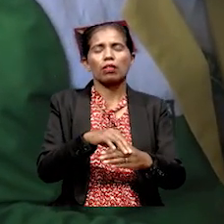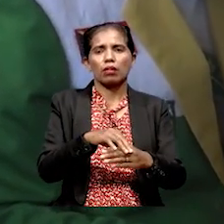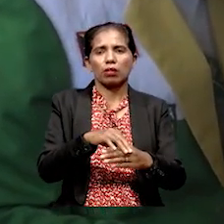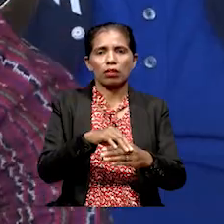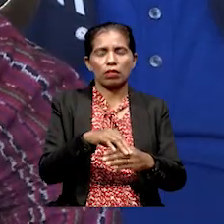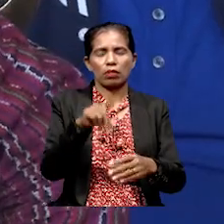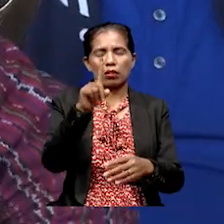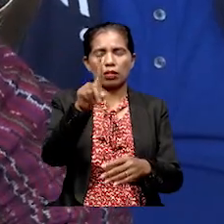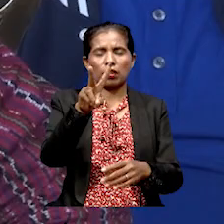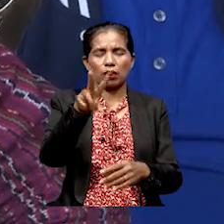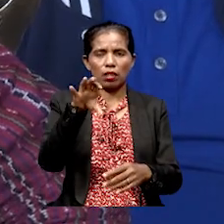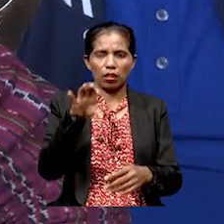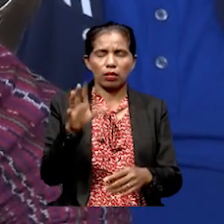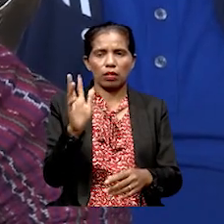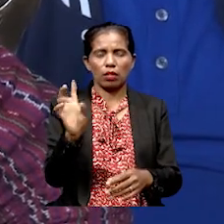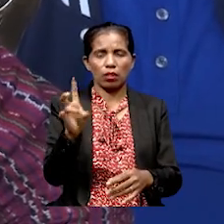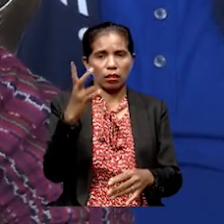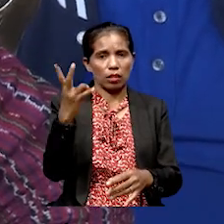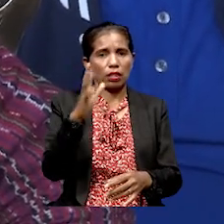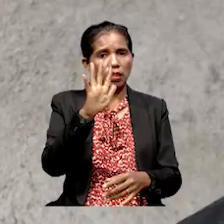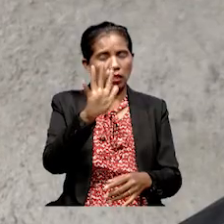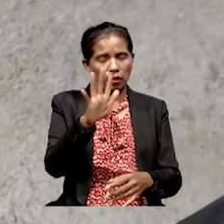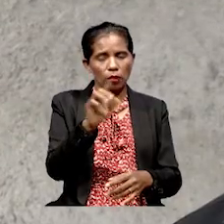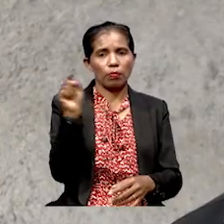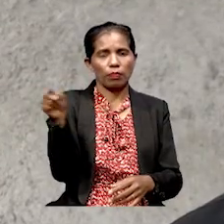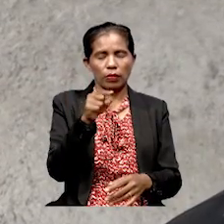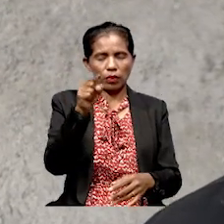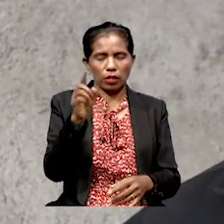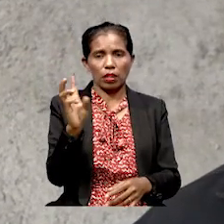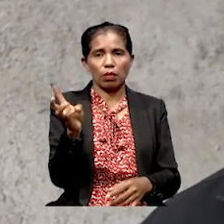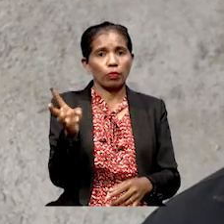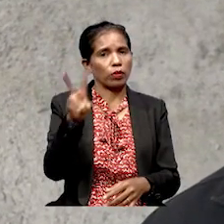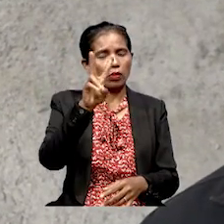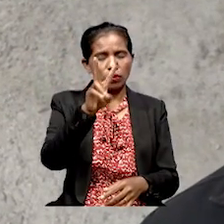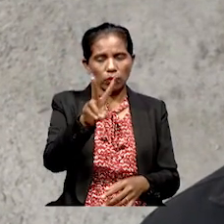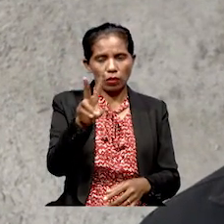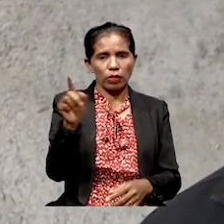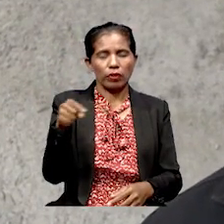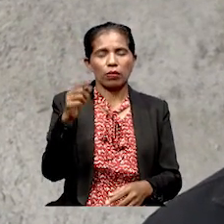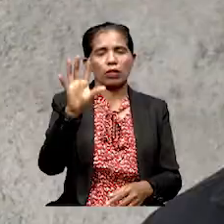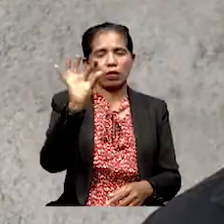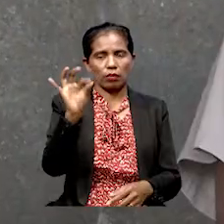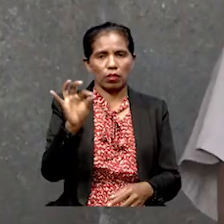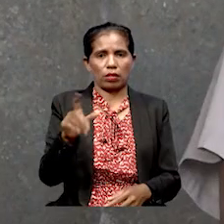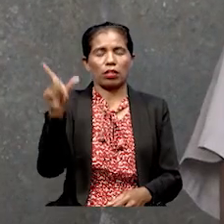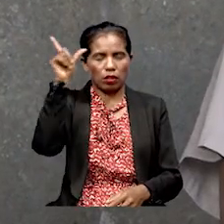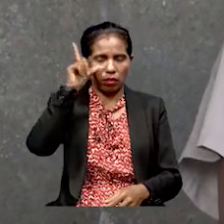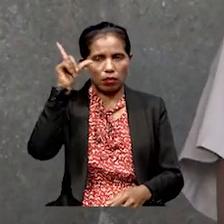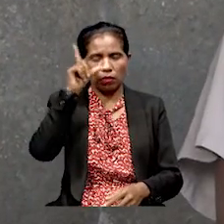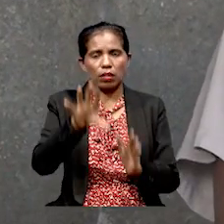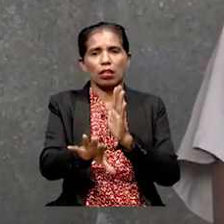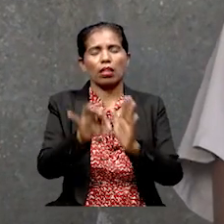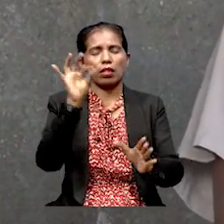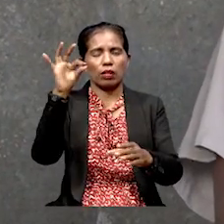hitu virgula atus sida hatun resen lima, ho porcento neng nulu resen rua virgula sia. No Francisco Guterres Luolo hetan